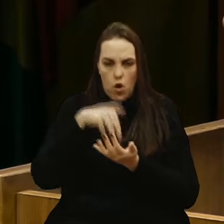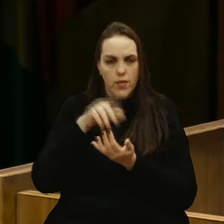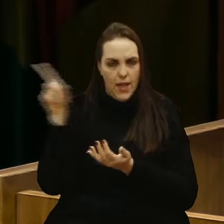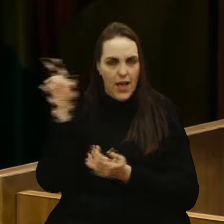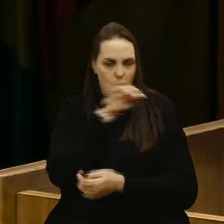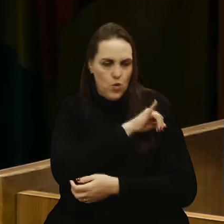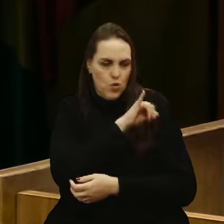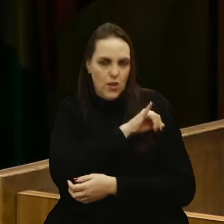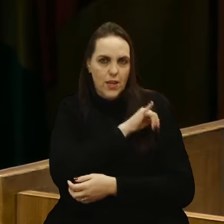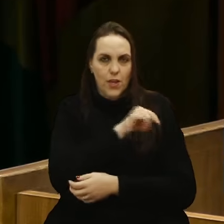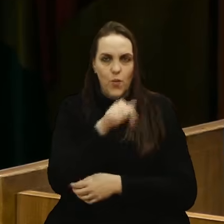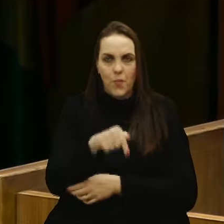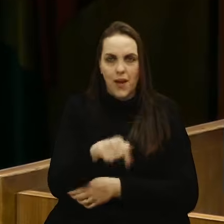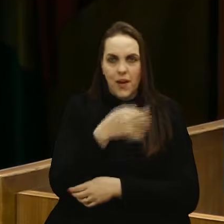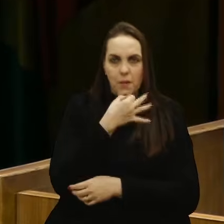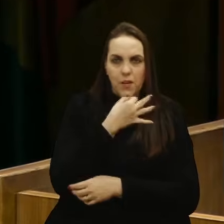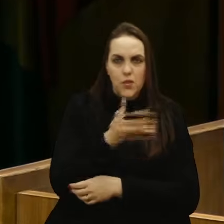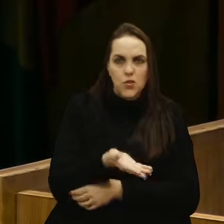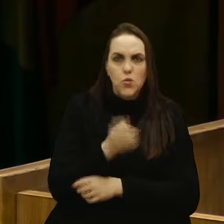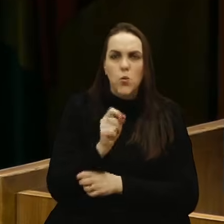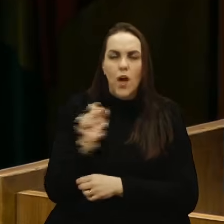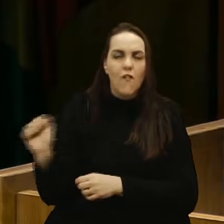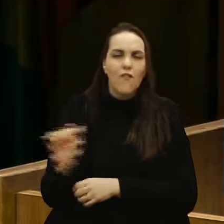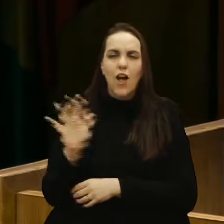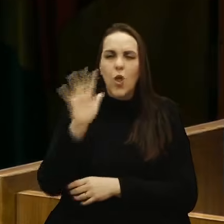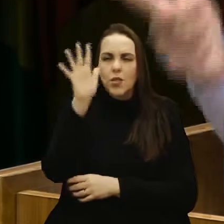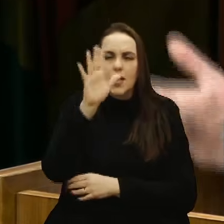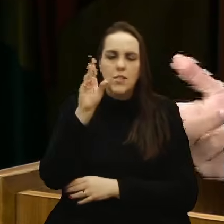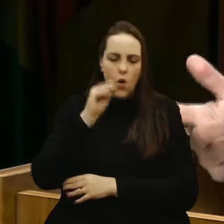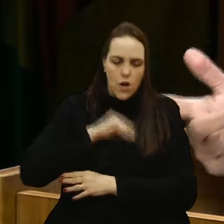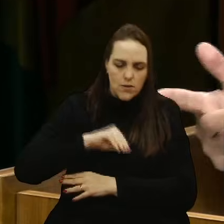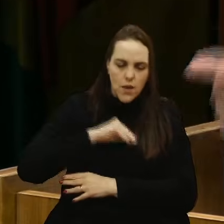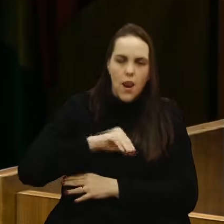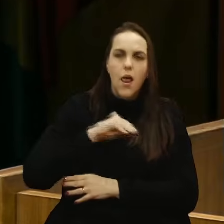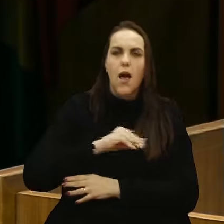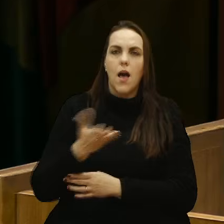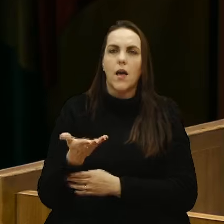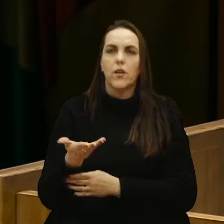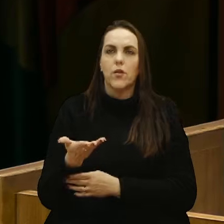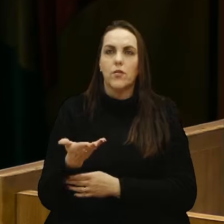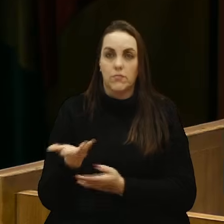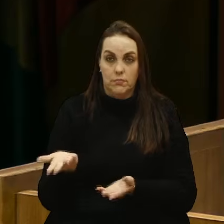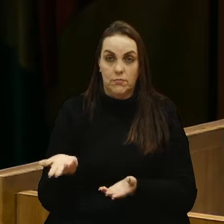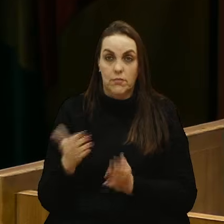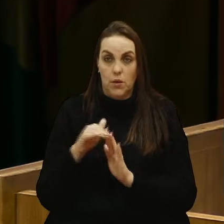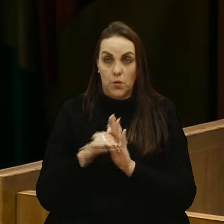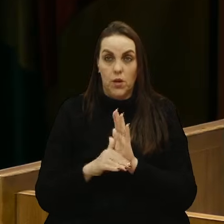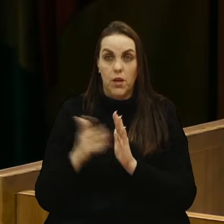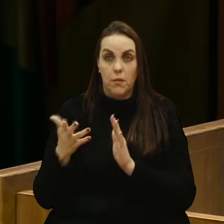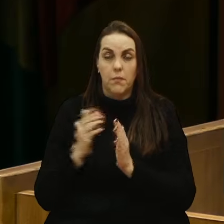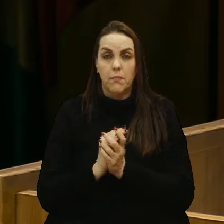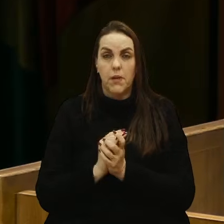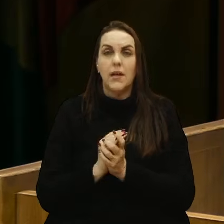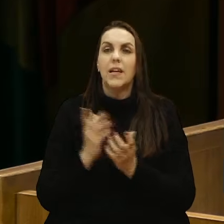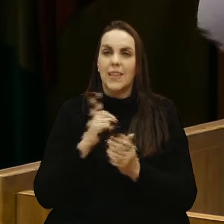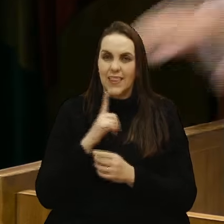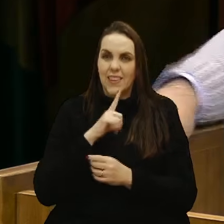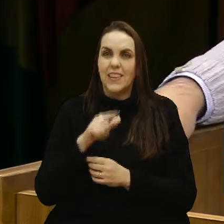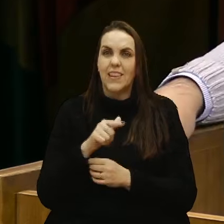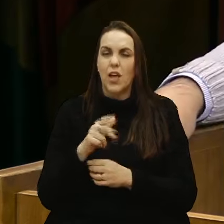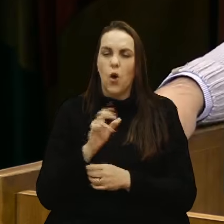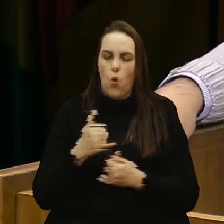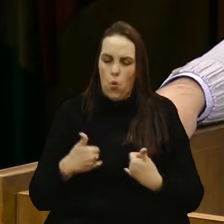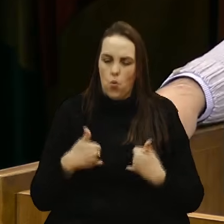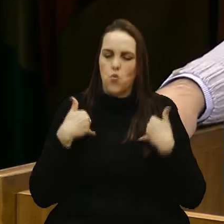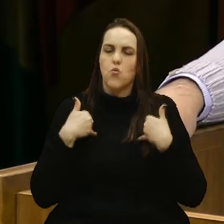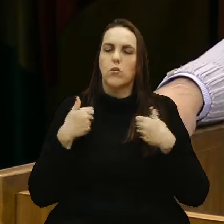Codeca caxiense é a valorização, é o salário, é o problema da caixa. Porque a turma tem orgulho de sair com o uniforme da